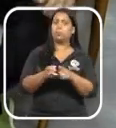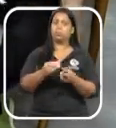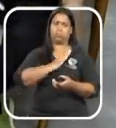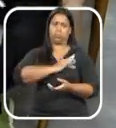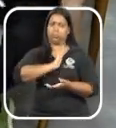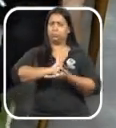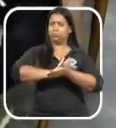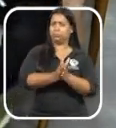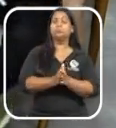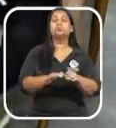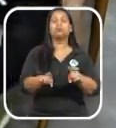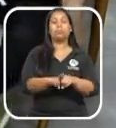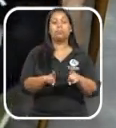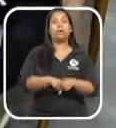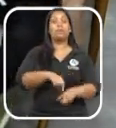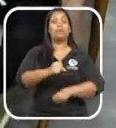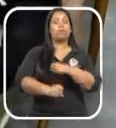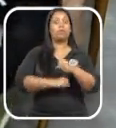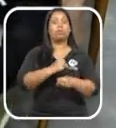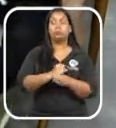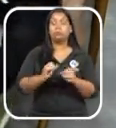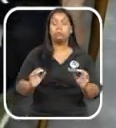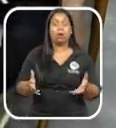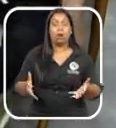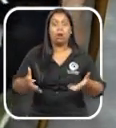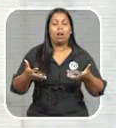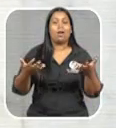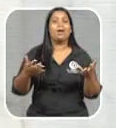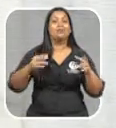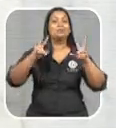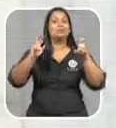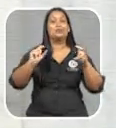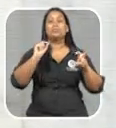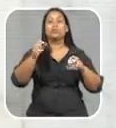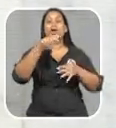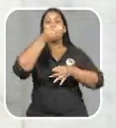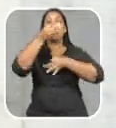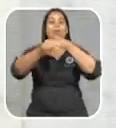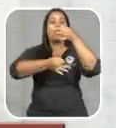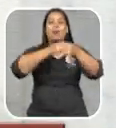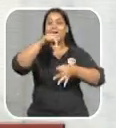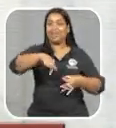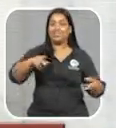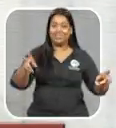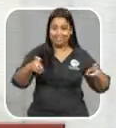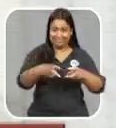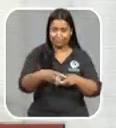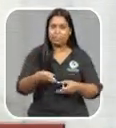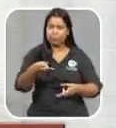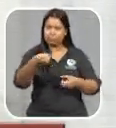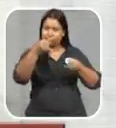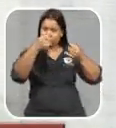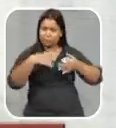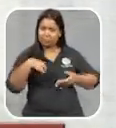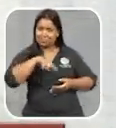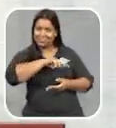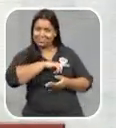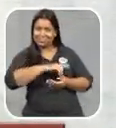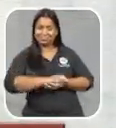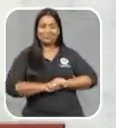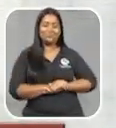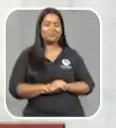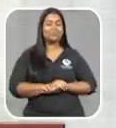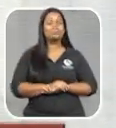né? Comenta um pouco para a gente. Matheus, a atividade parlamentar, assim, ela tem essa possibilidade da